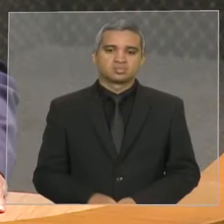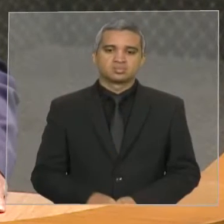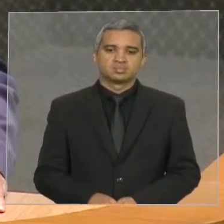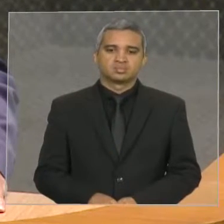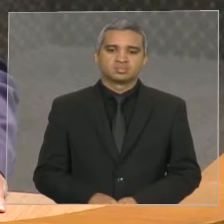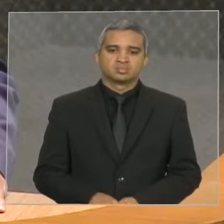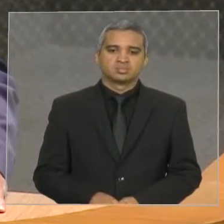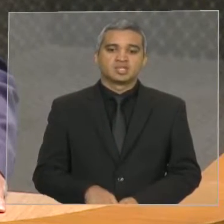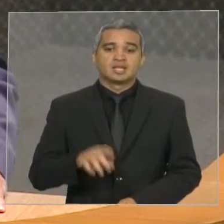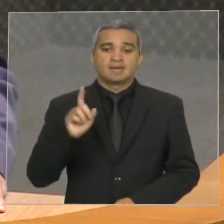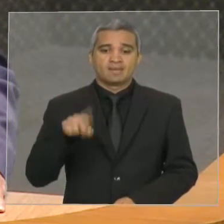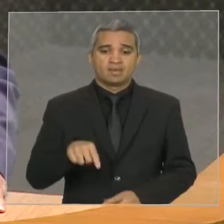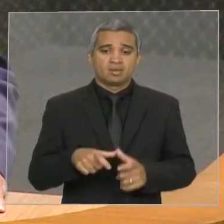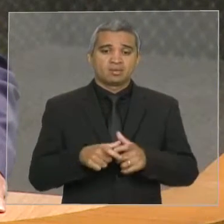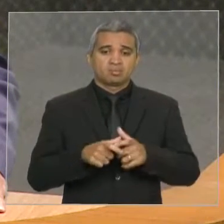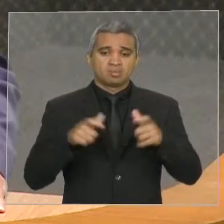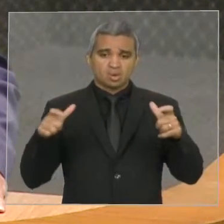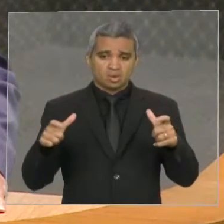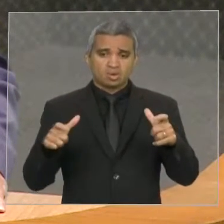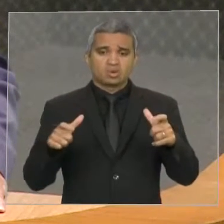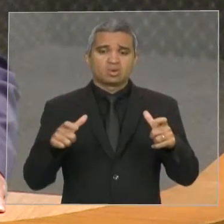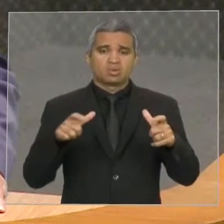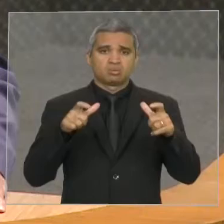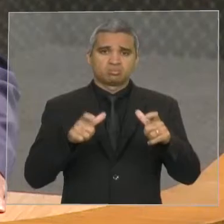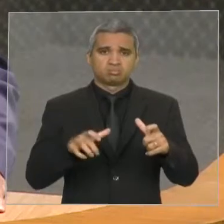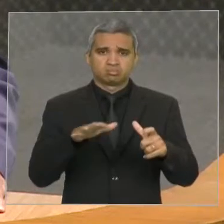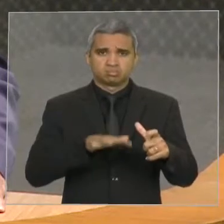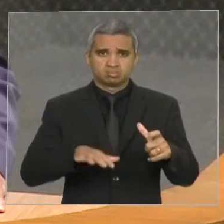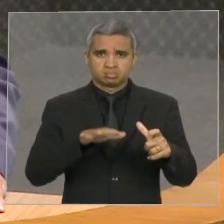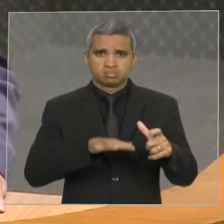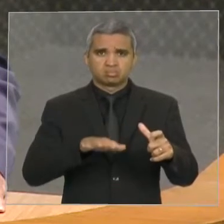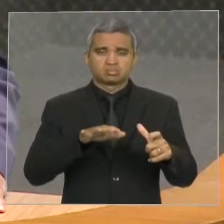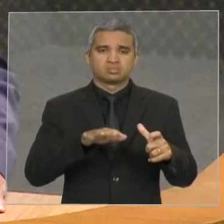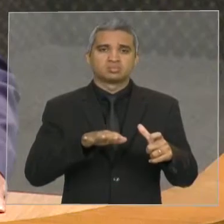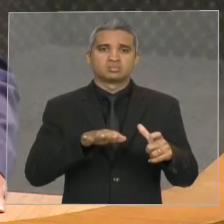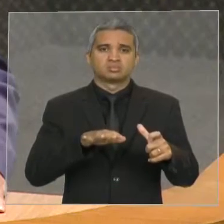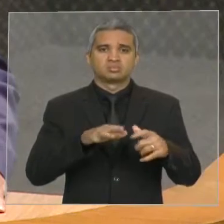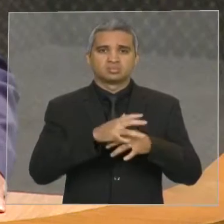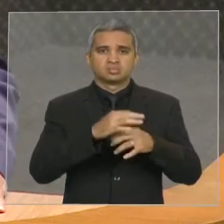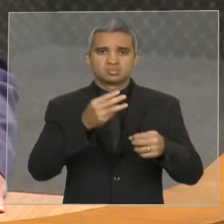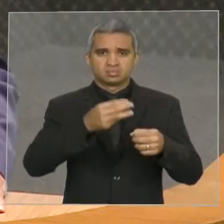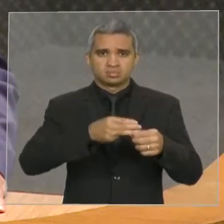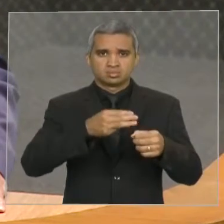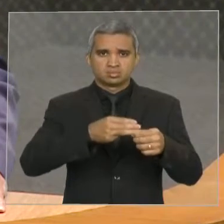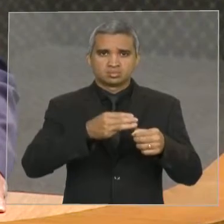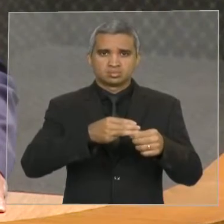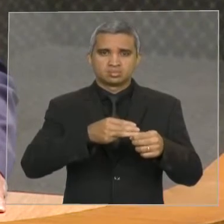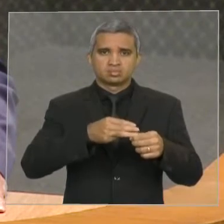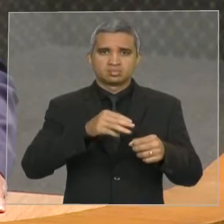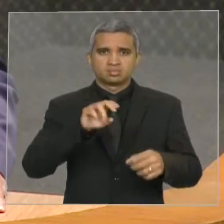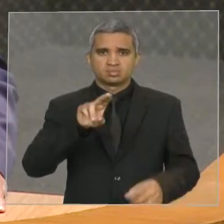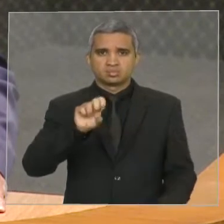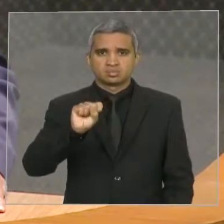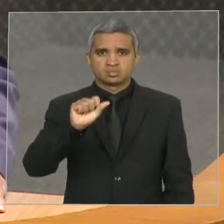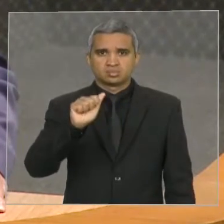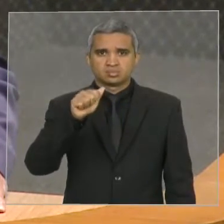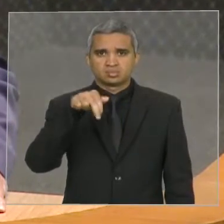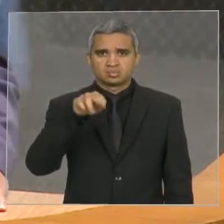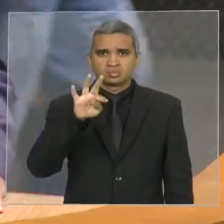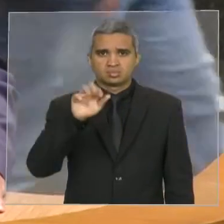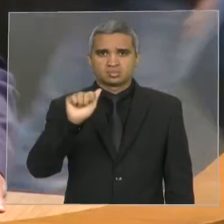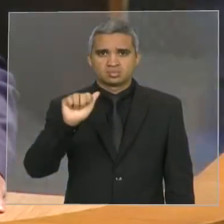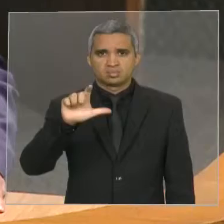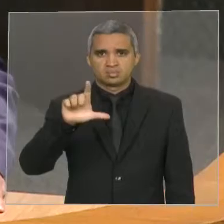maiores povoados do município de Santa Luzia, e que essa ação ela é importante